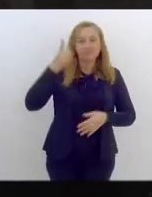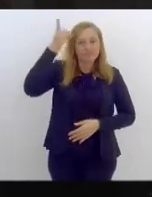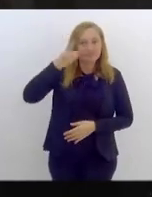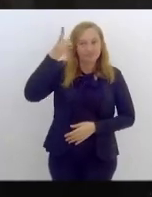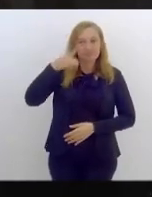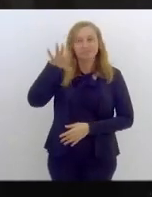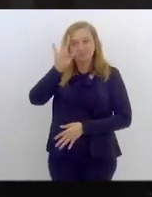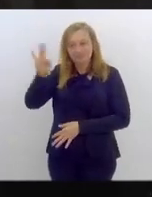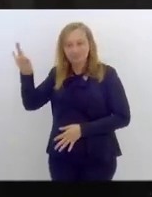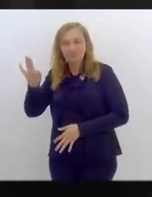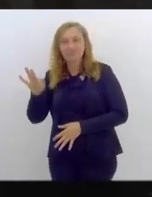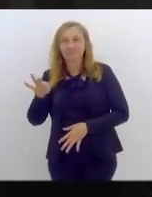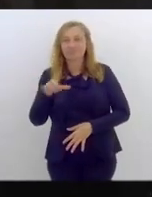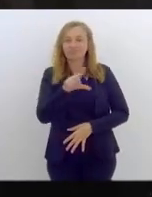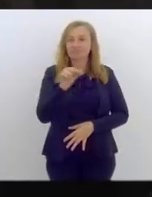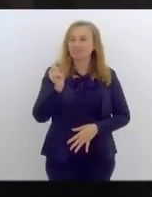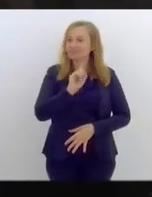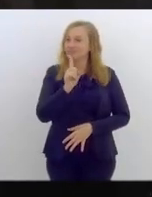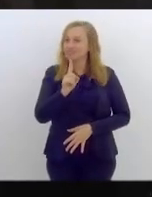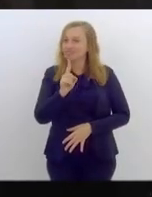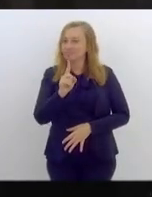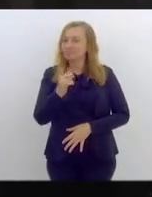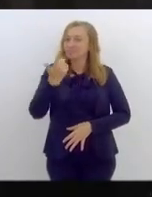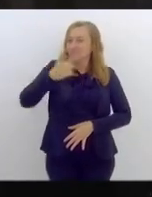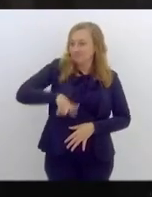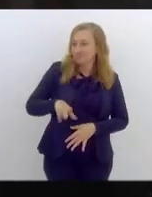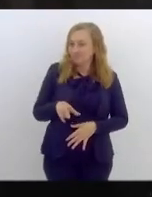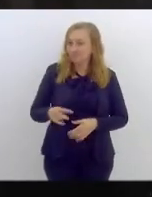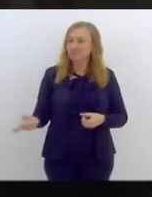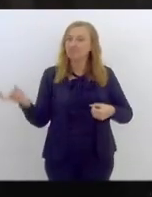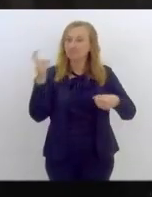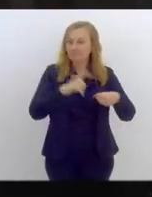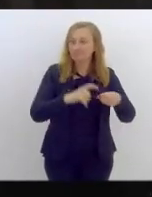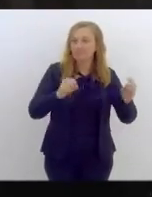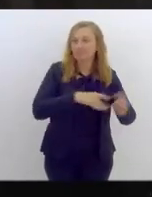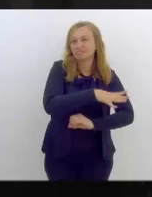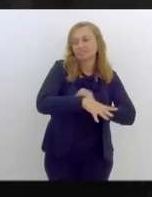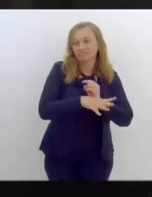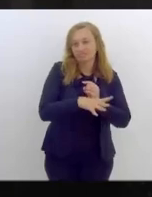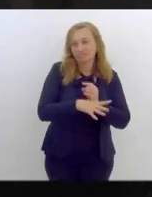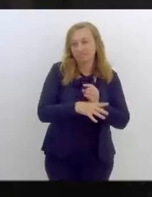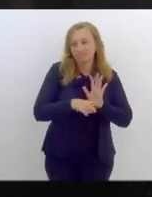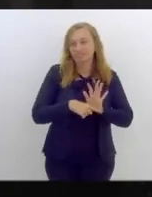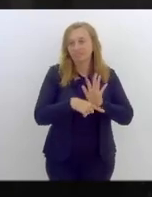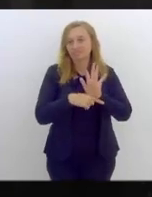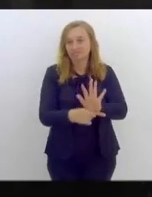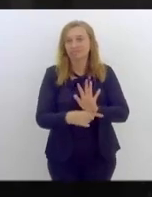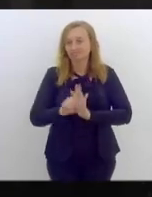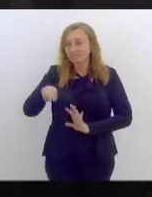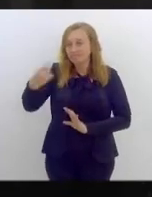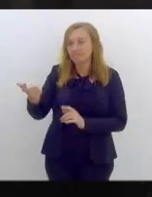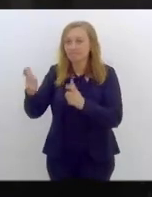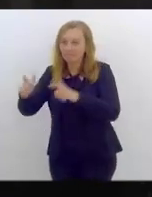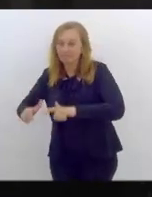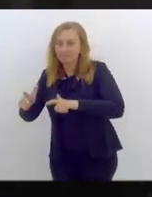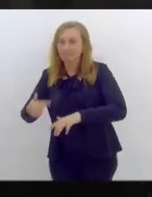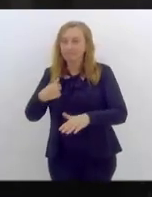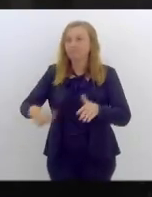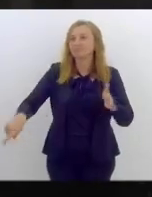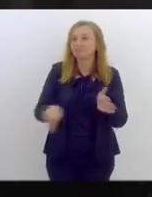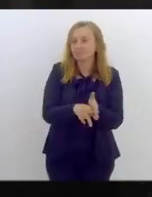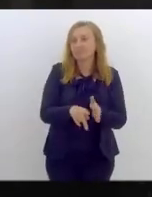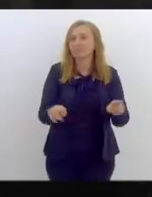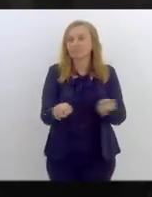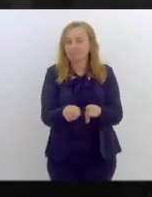federal. Decidi não me candidatar à reeleição para retornar à sociedade civil e contribuir desse outro lugar, que é de onde eu vim